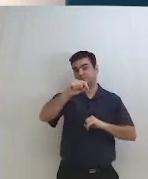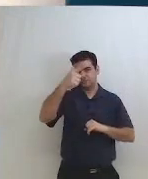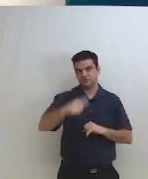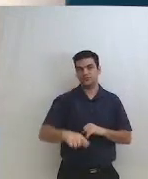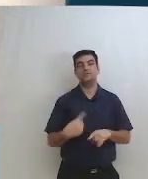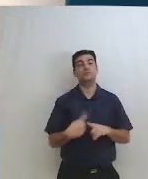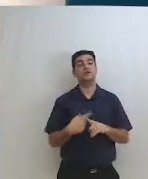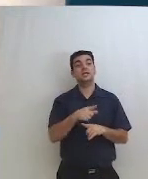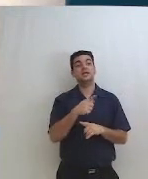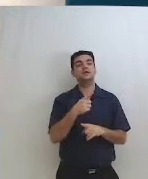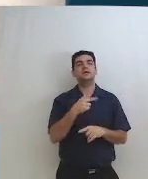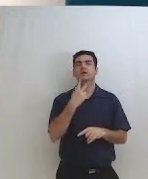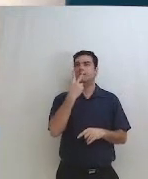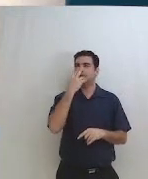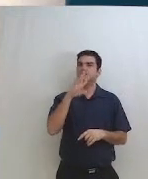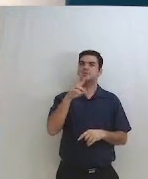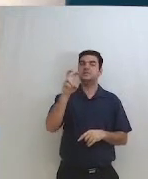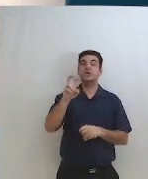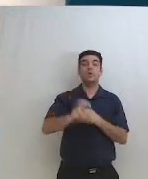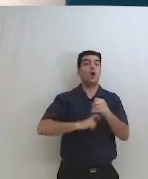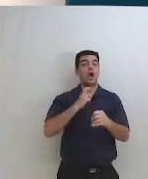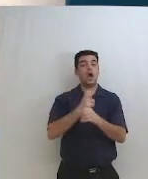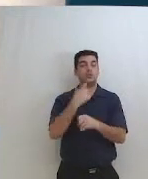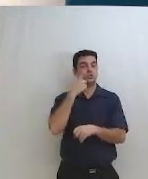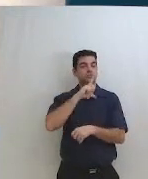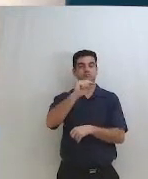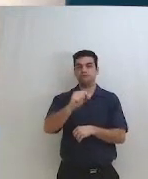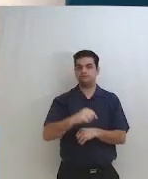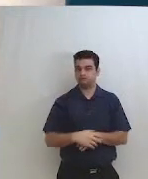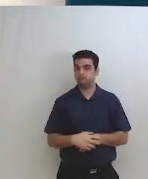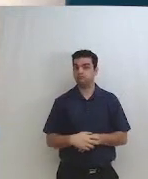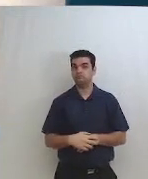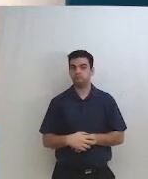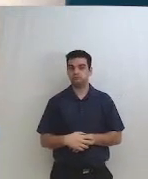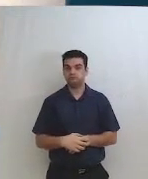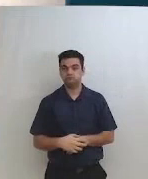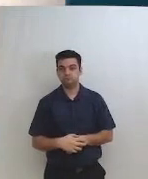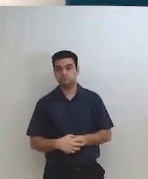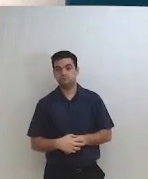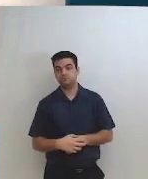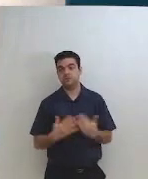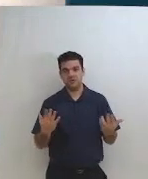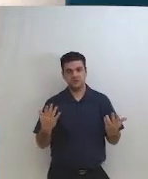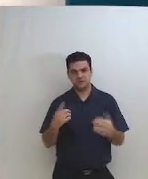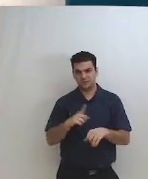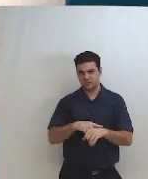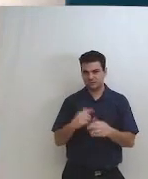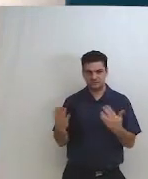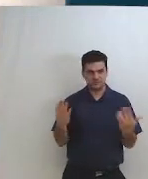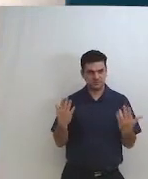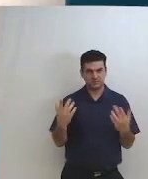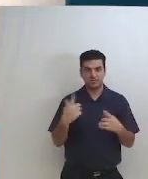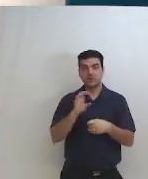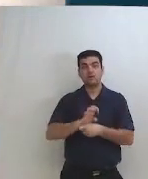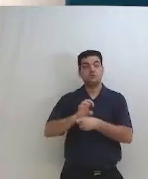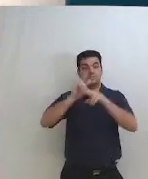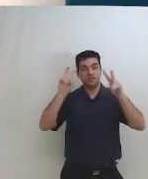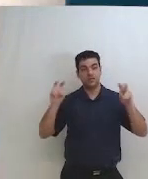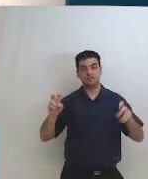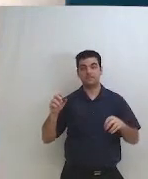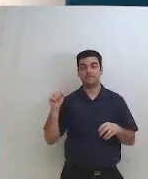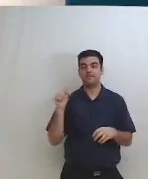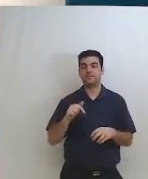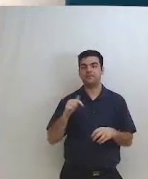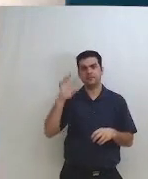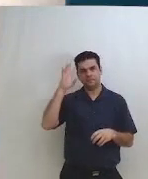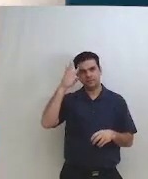de 5 anos. Por fim, relativamente ao alegado excesso de prazo, além de não haver pronunciamento da Corte Estatal sobre o tema, não se observa desídia do Estado na